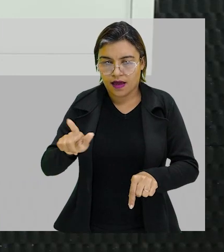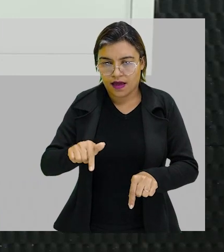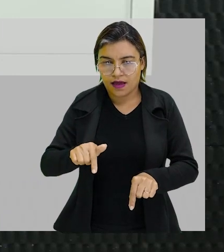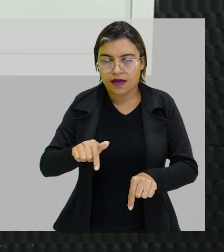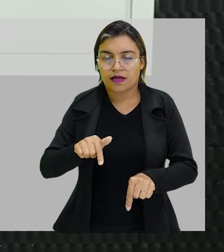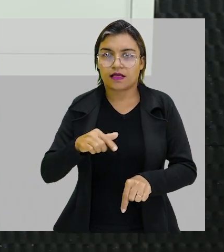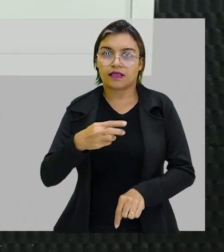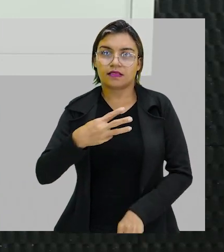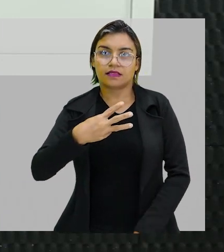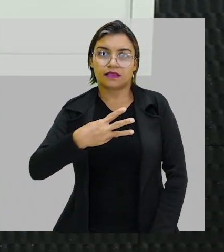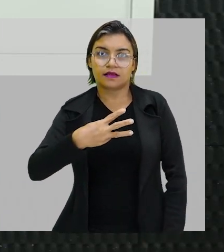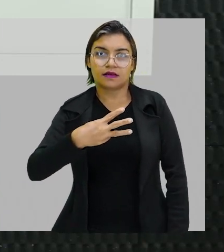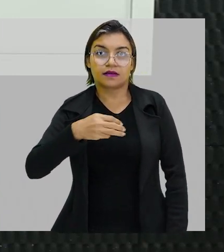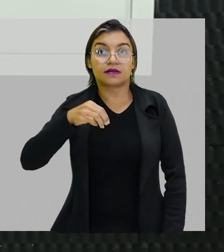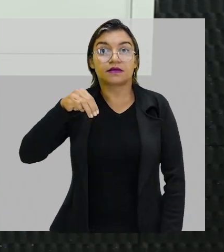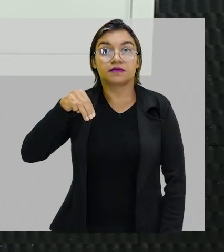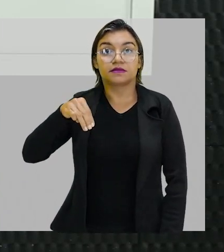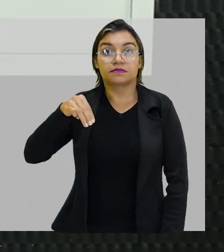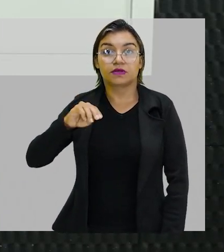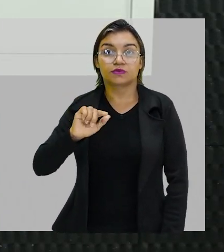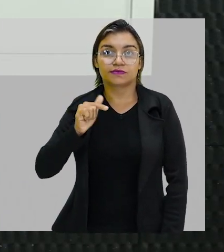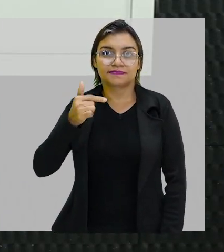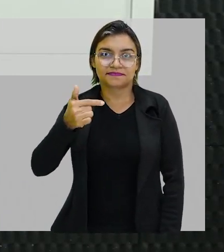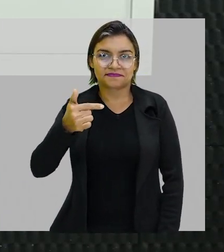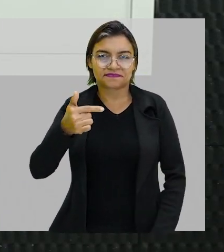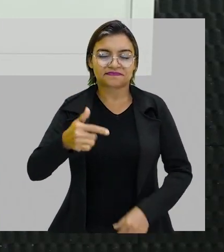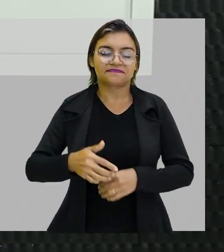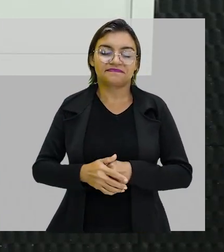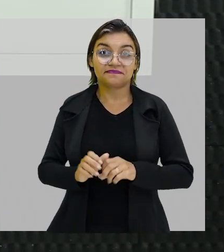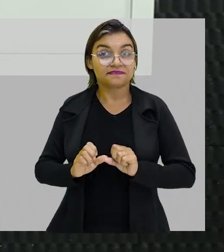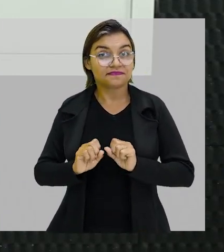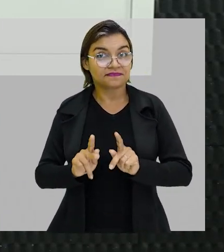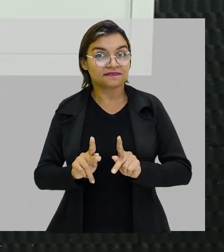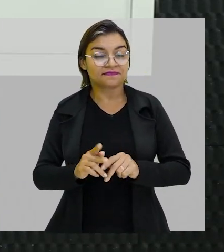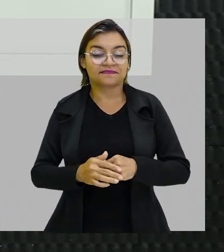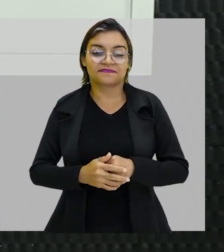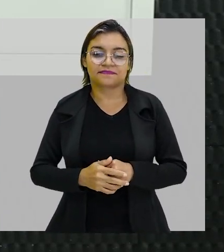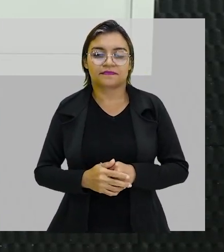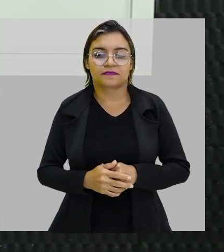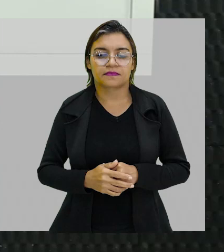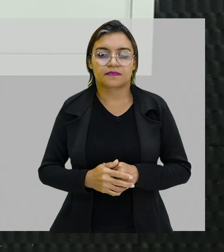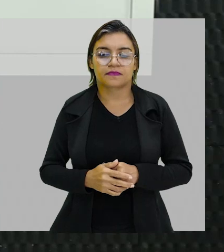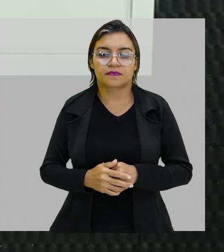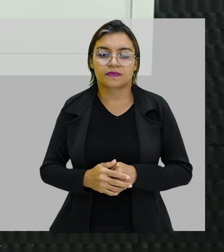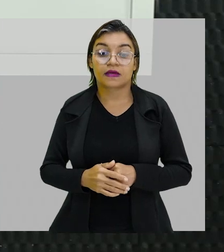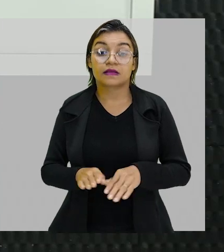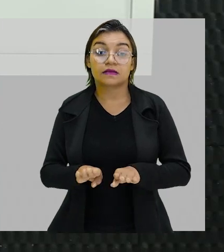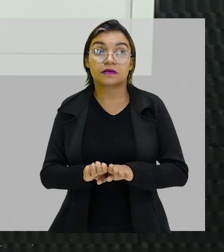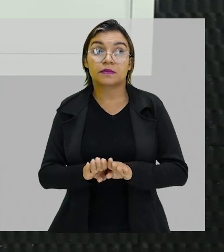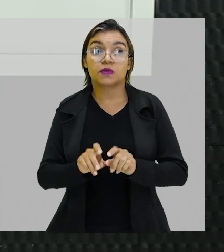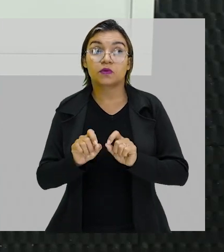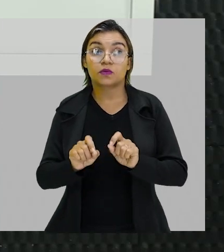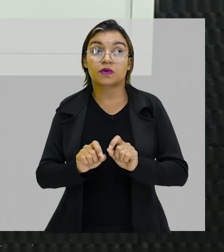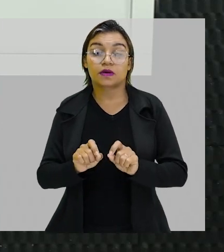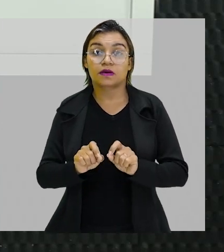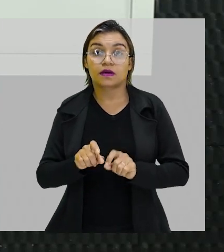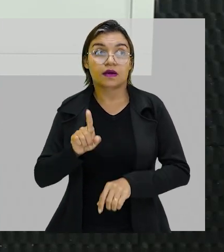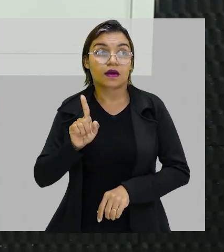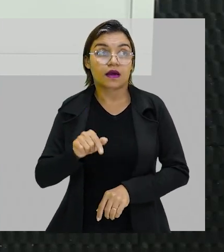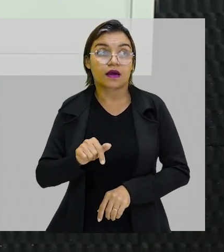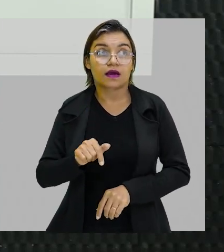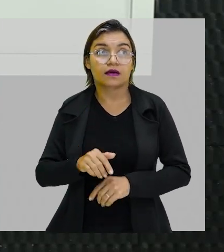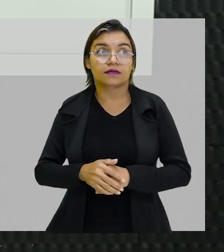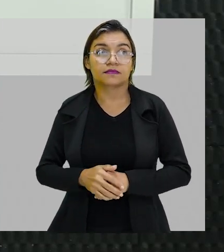3 metros quadrados, ok? E tem um detalhe, ele diz que é